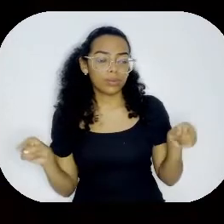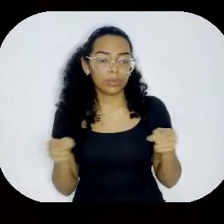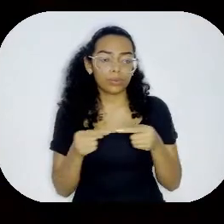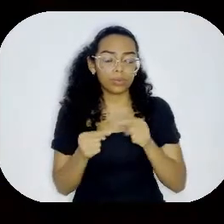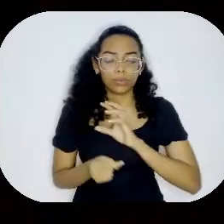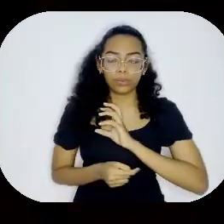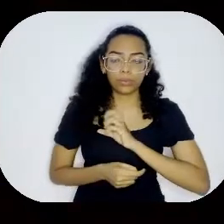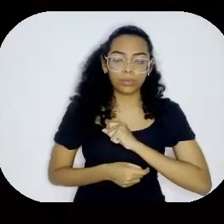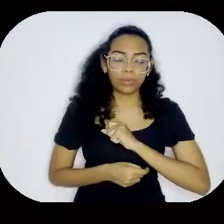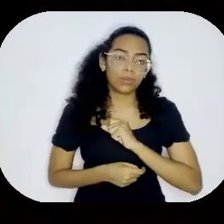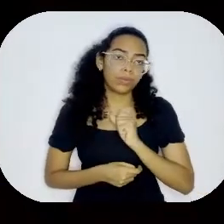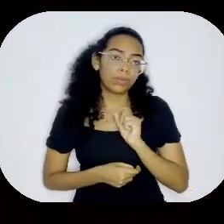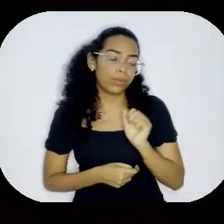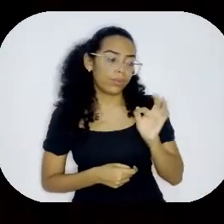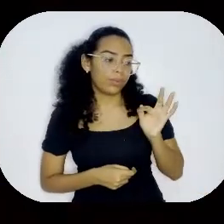sempre nasce,